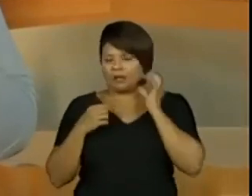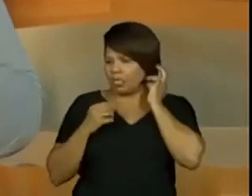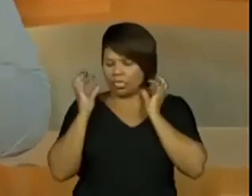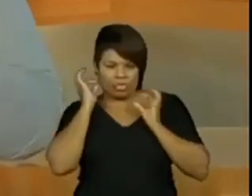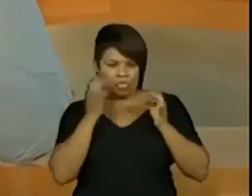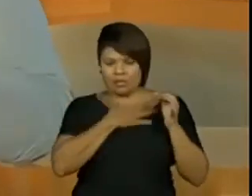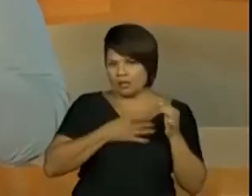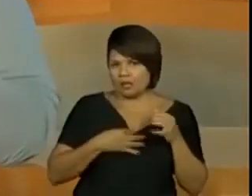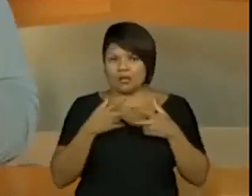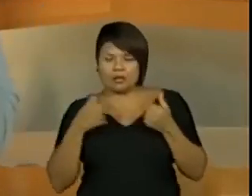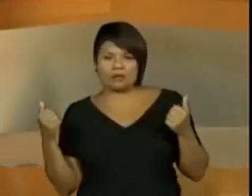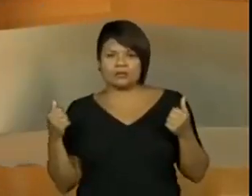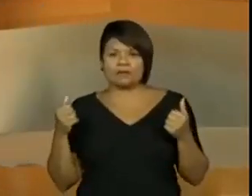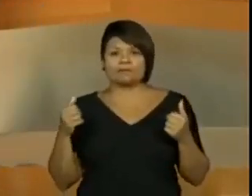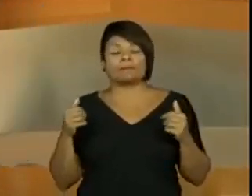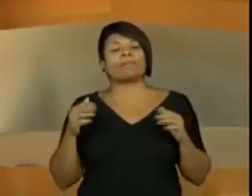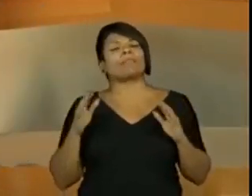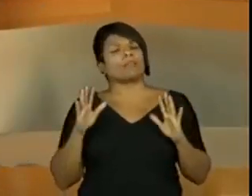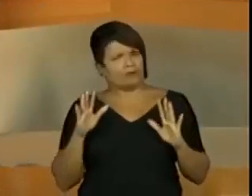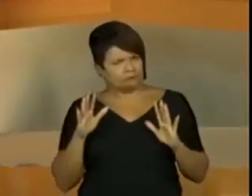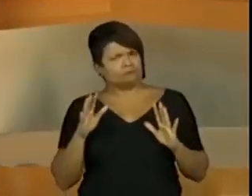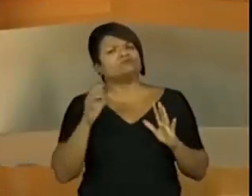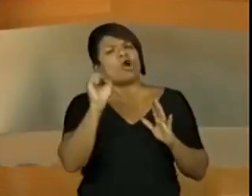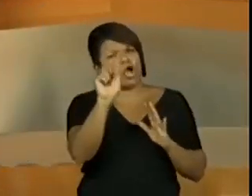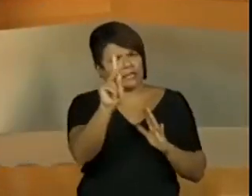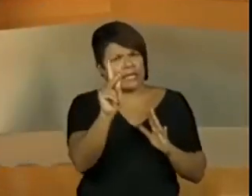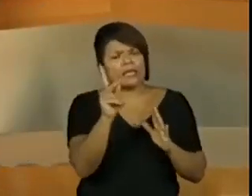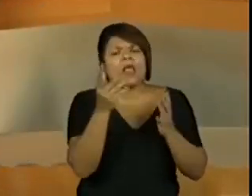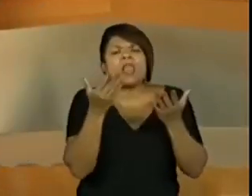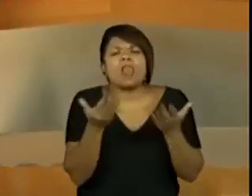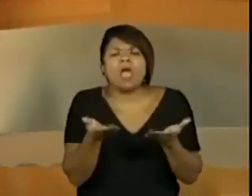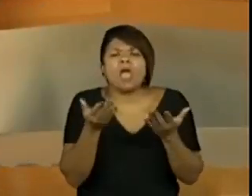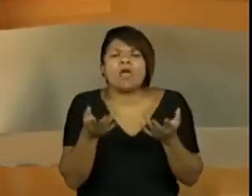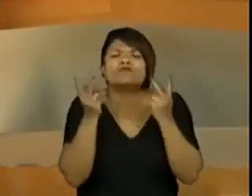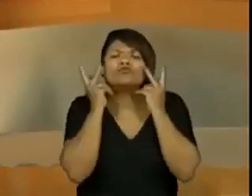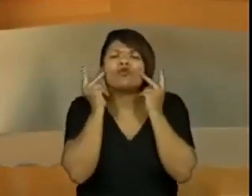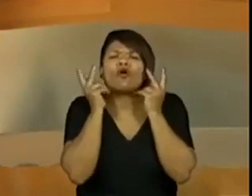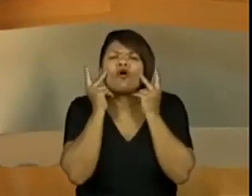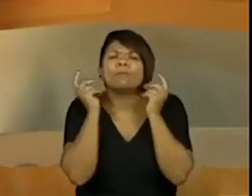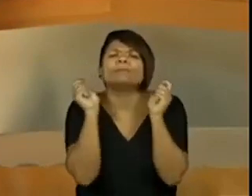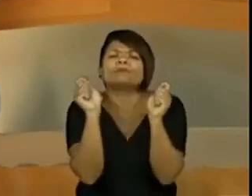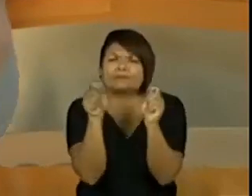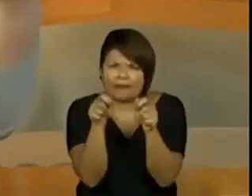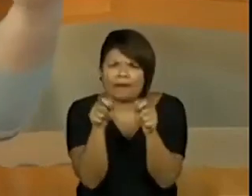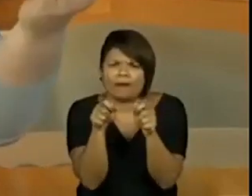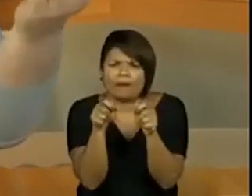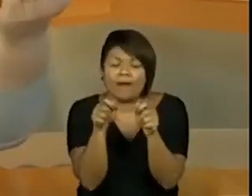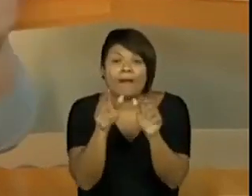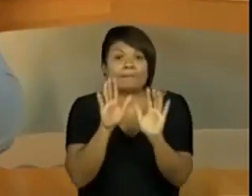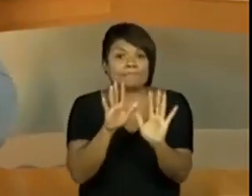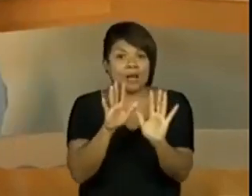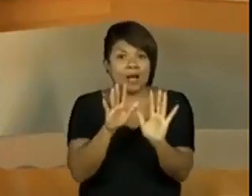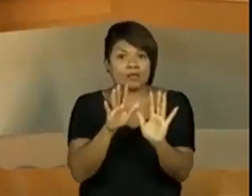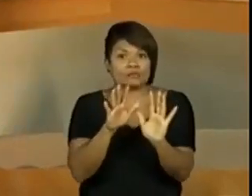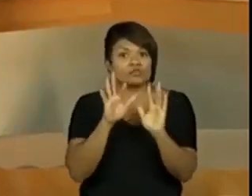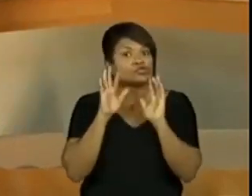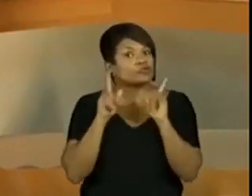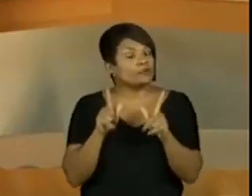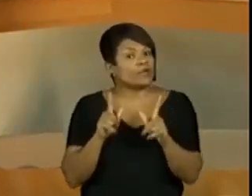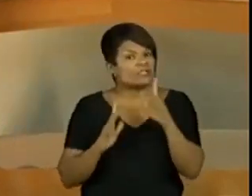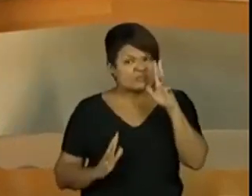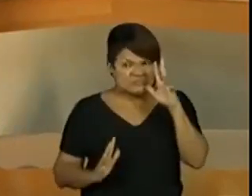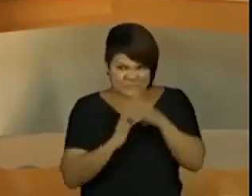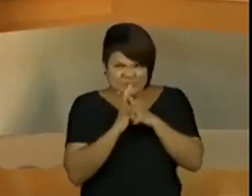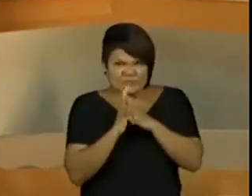acessórios. Até certo ponto, isso é zelo e é muito bom. Quando ultrapassa, como a Doralice, que queria se